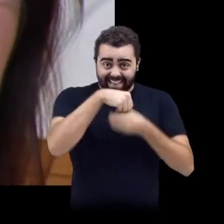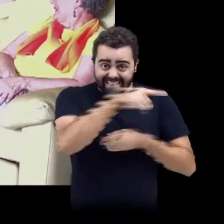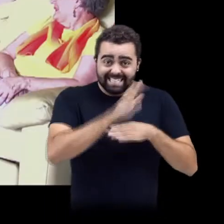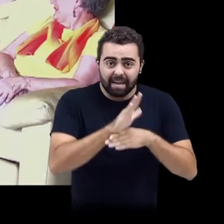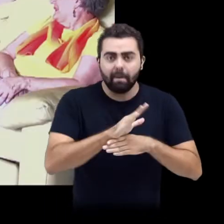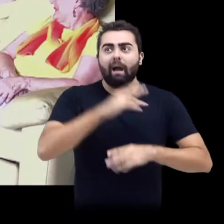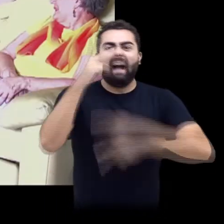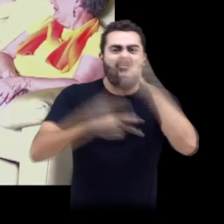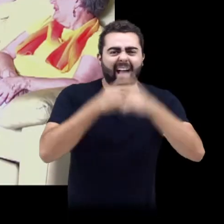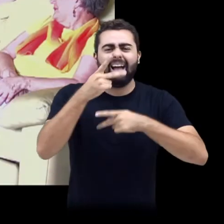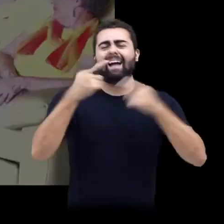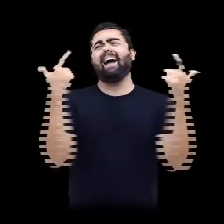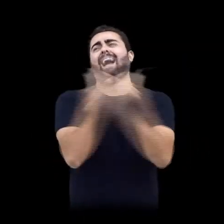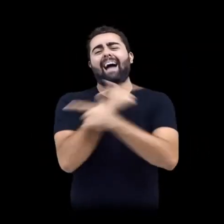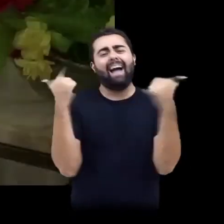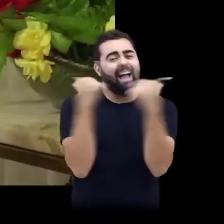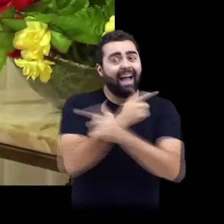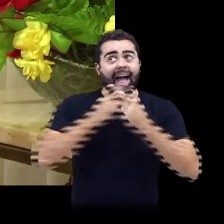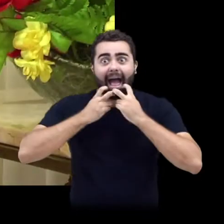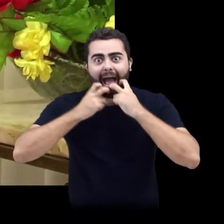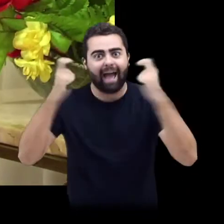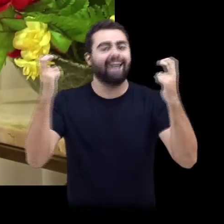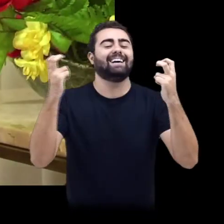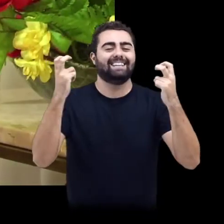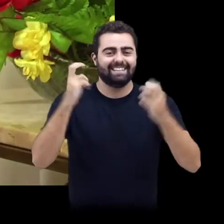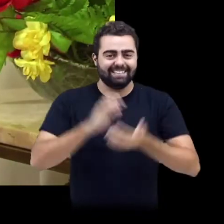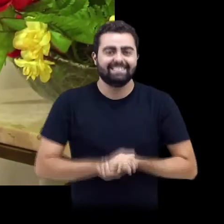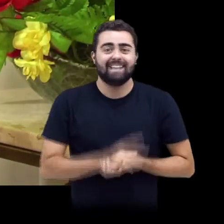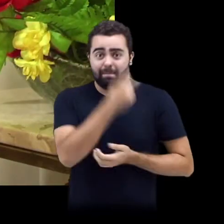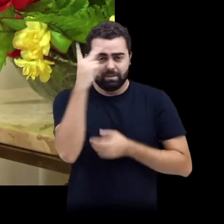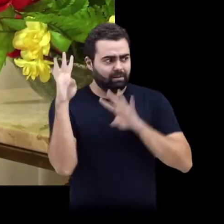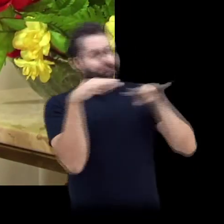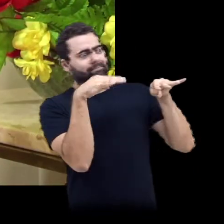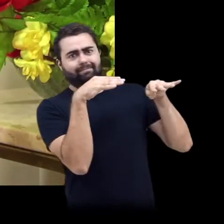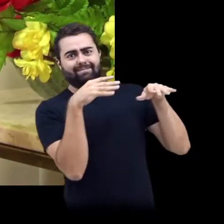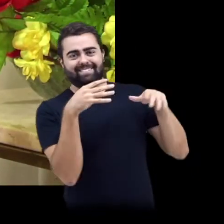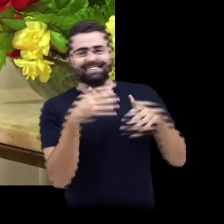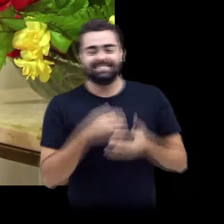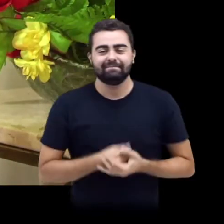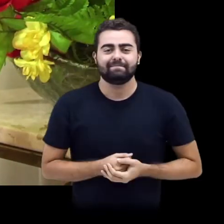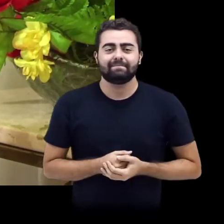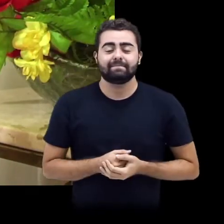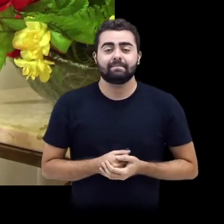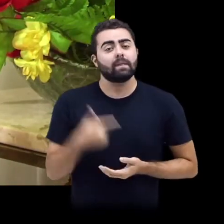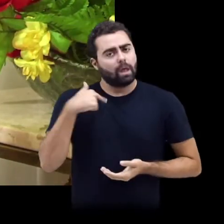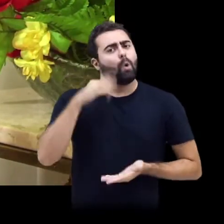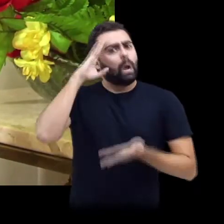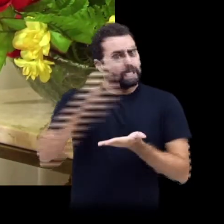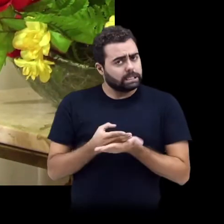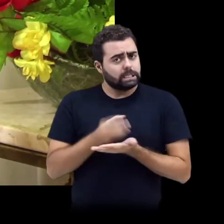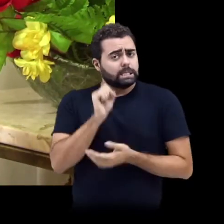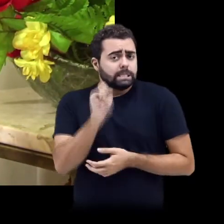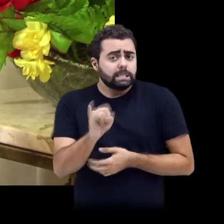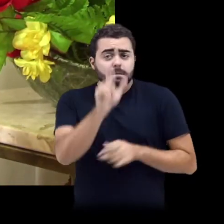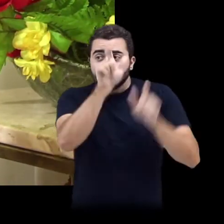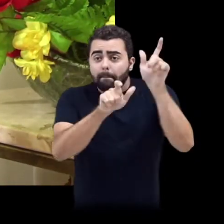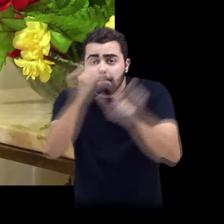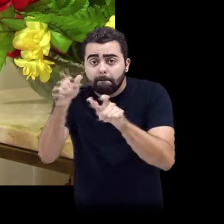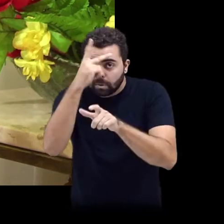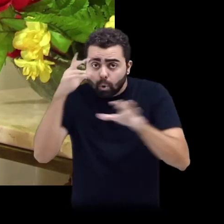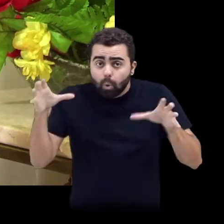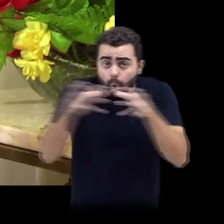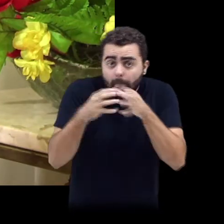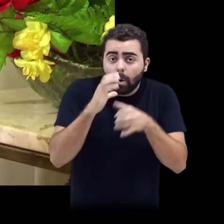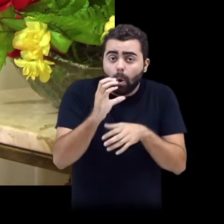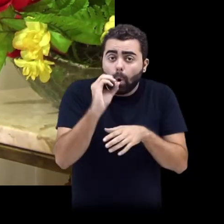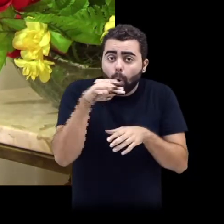frouxas dele dentro do cinema. Acredito que se cada comunista, mantendo-se fiel aos seus princípios e à